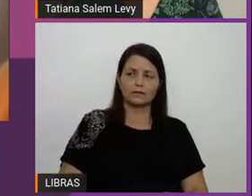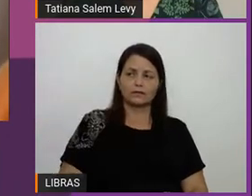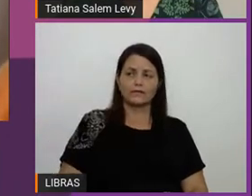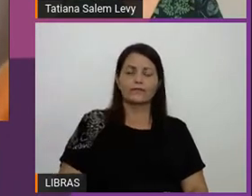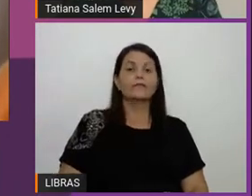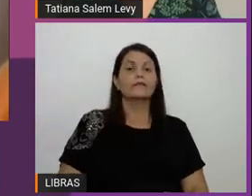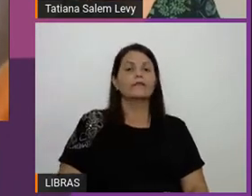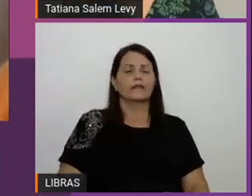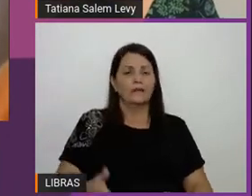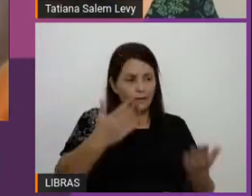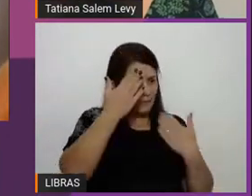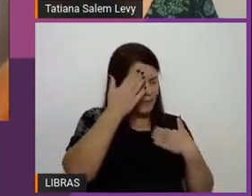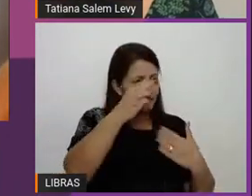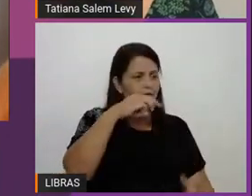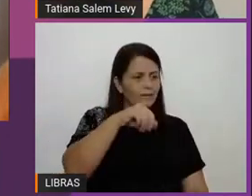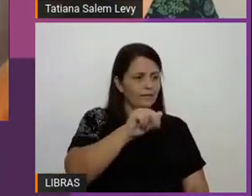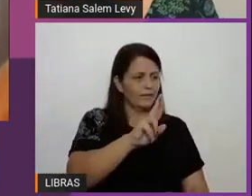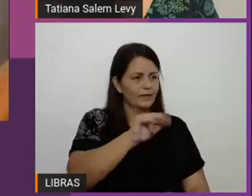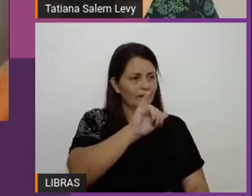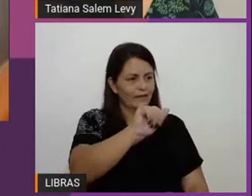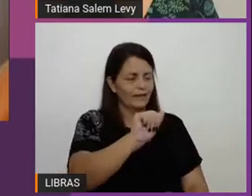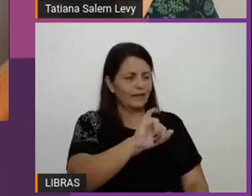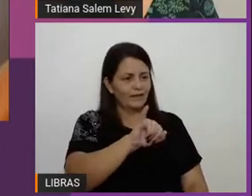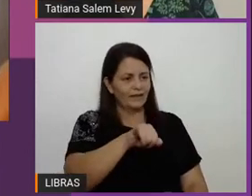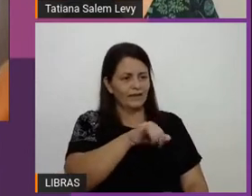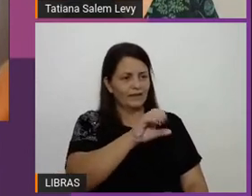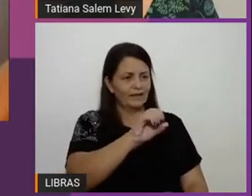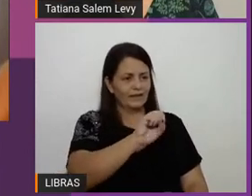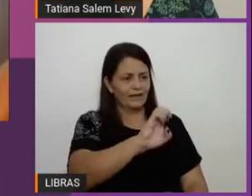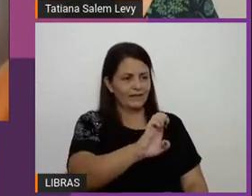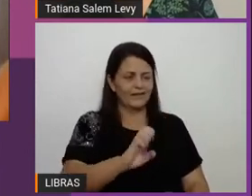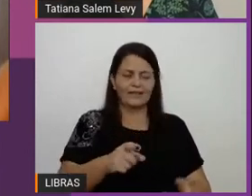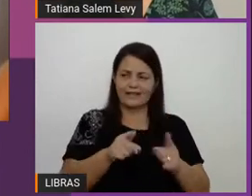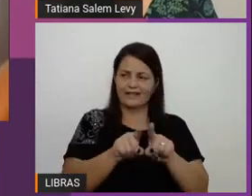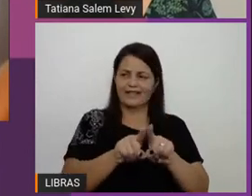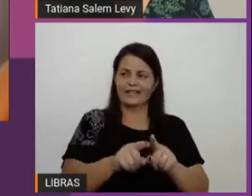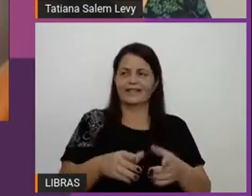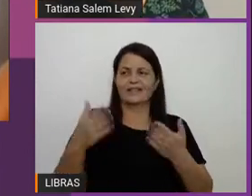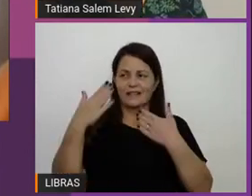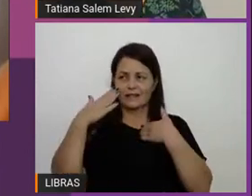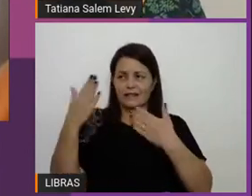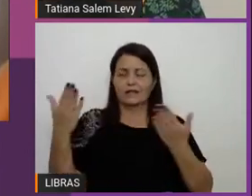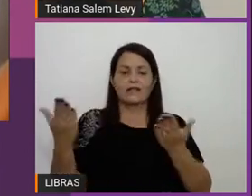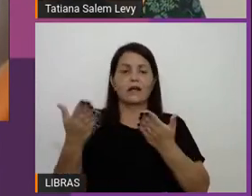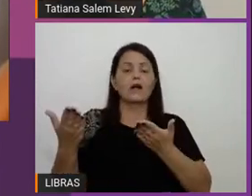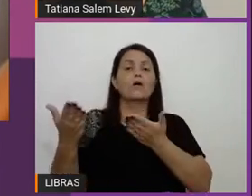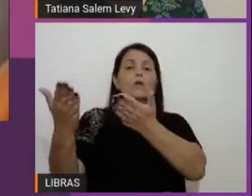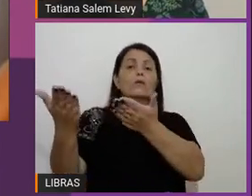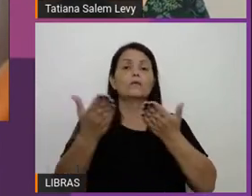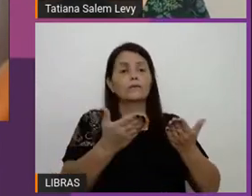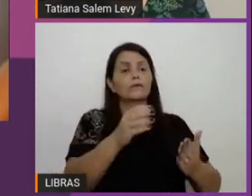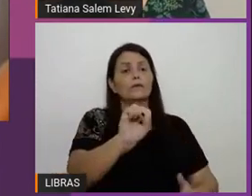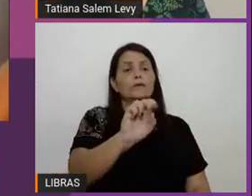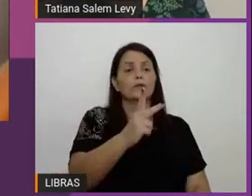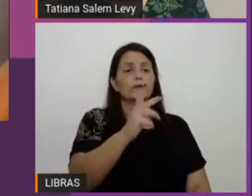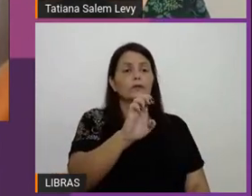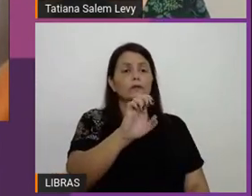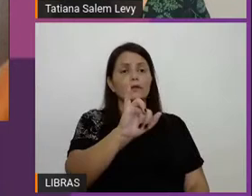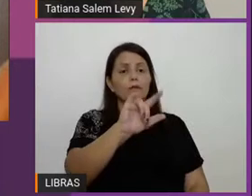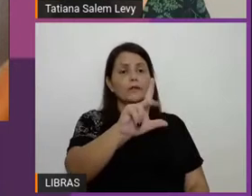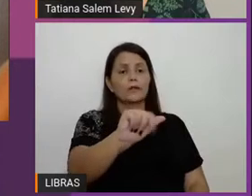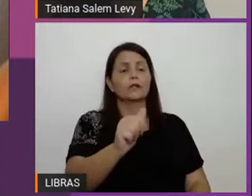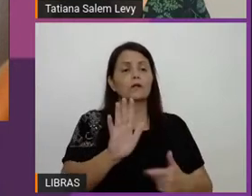bom Obrigada Maria José Desculpa tava mudando né Gente eu vou passar para Sheila vou lá